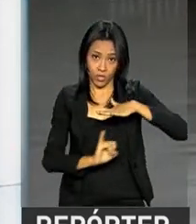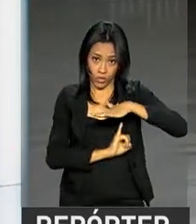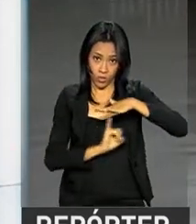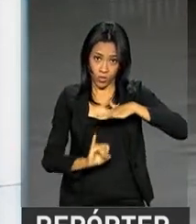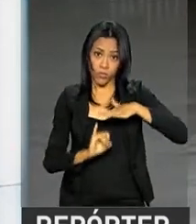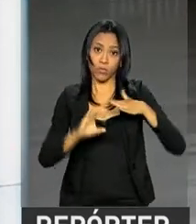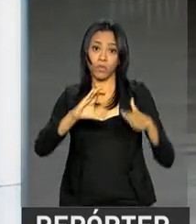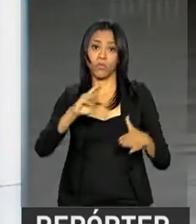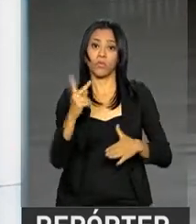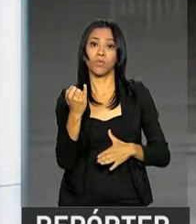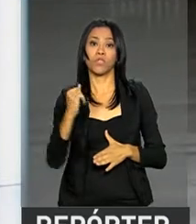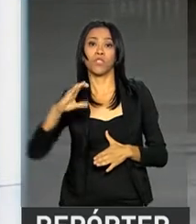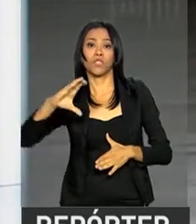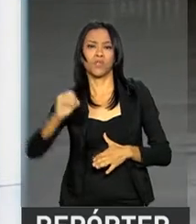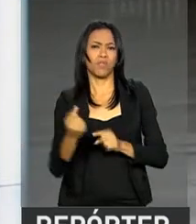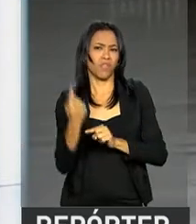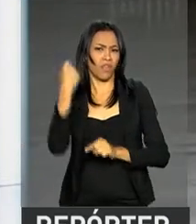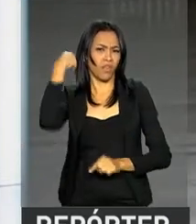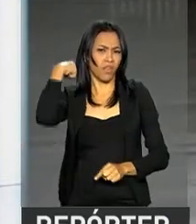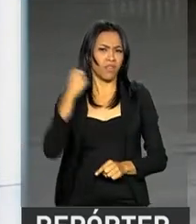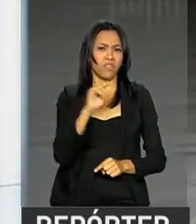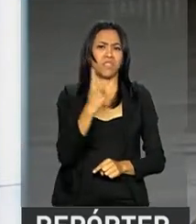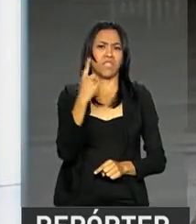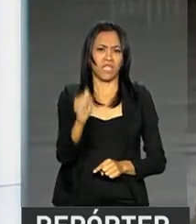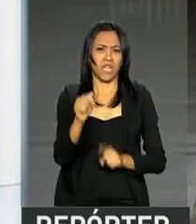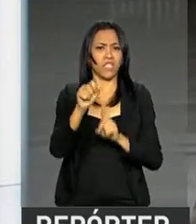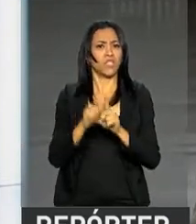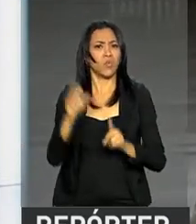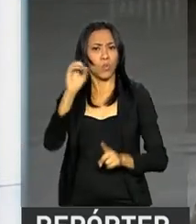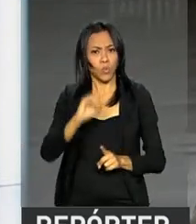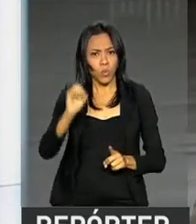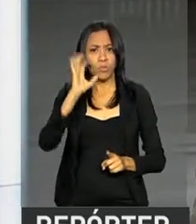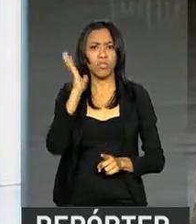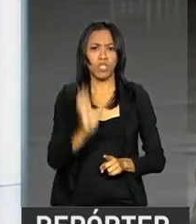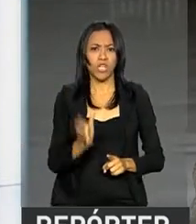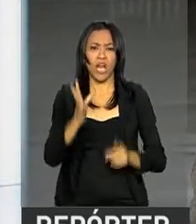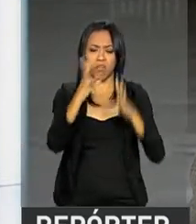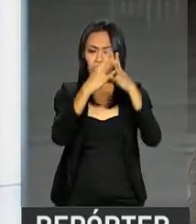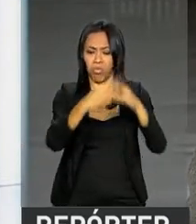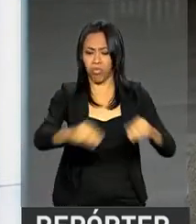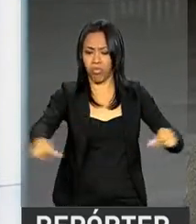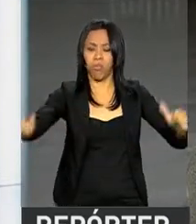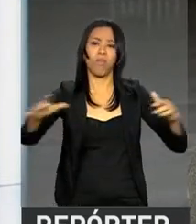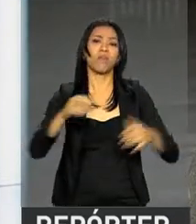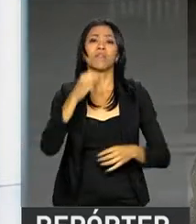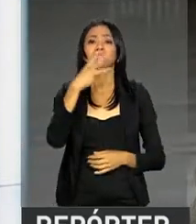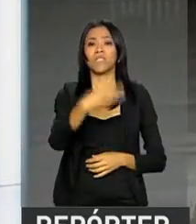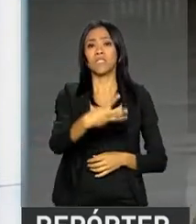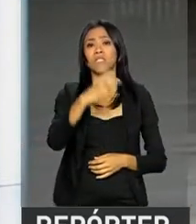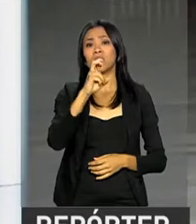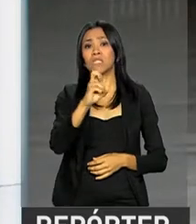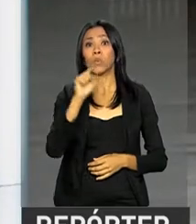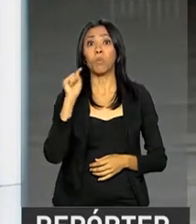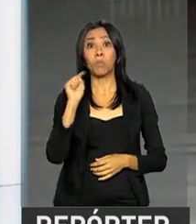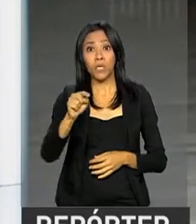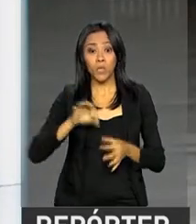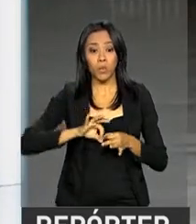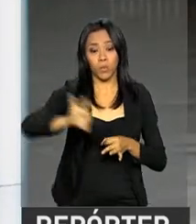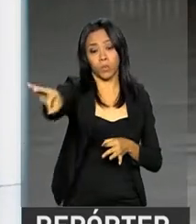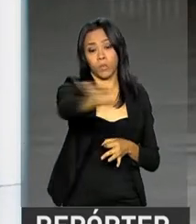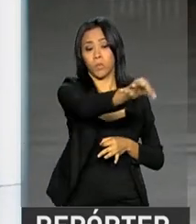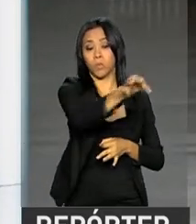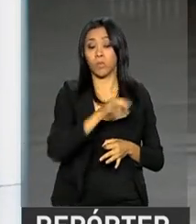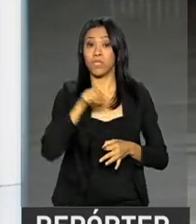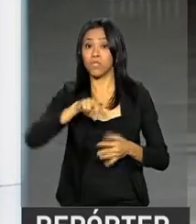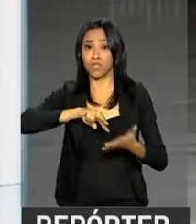17 de outubro o fogo já consumiu 35 mil hectares o que equivale a quase 15%